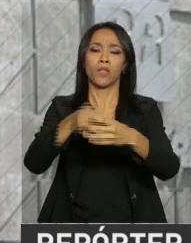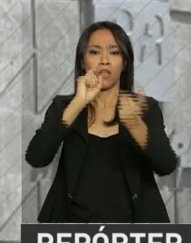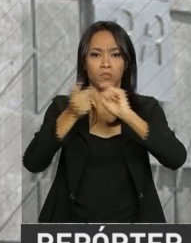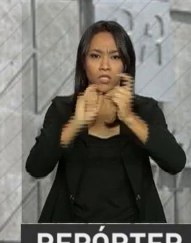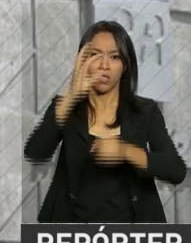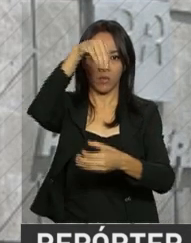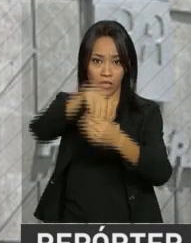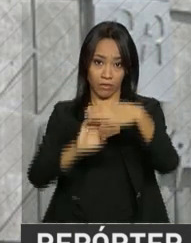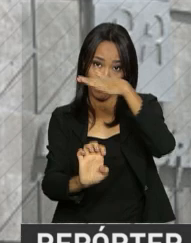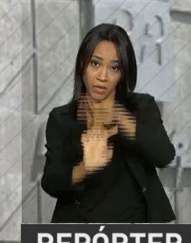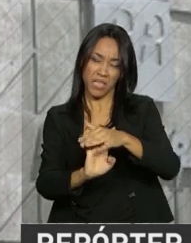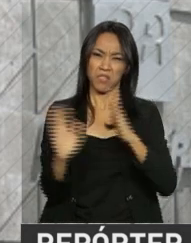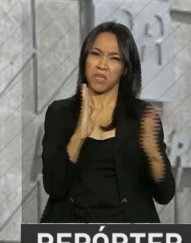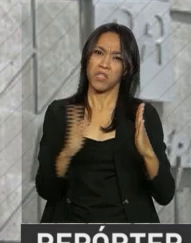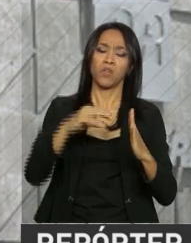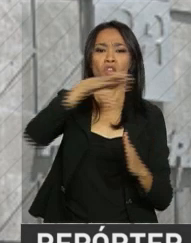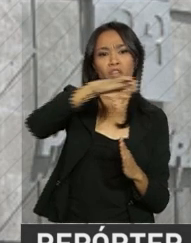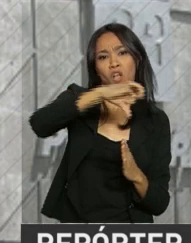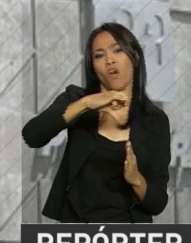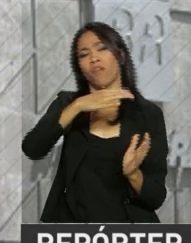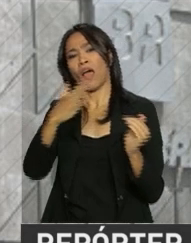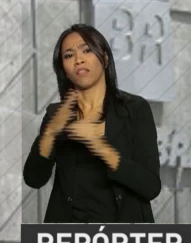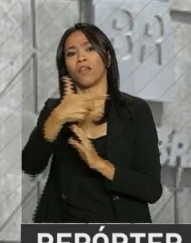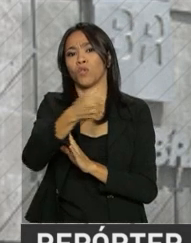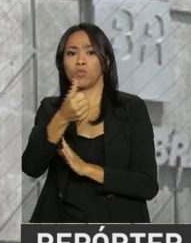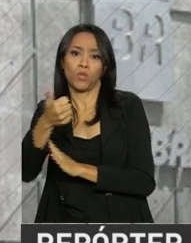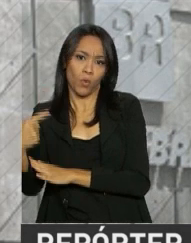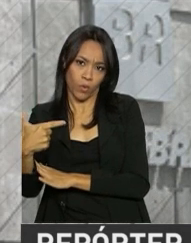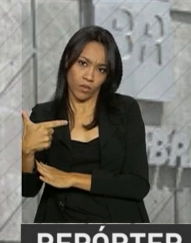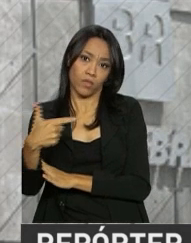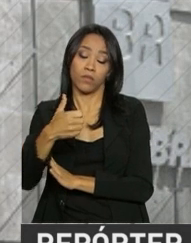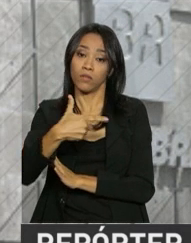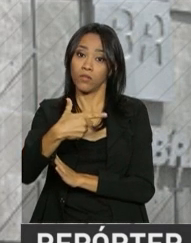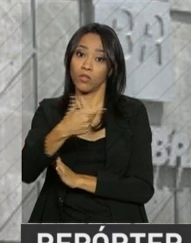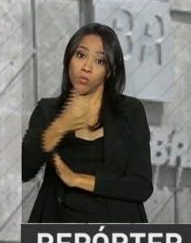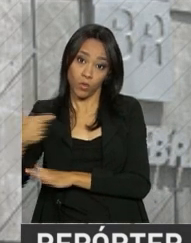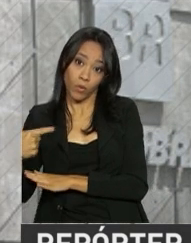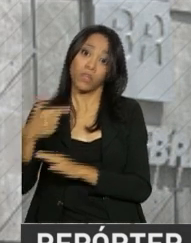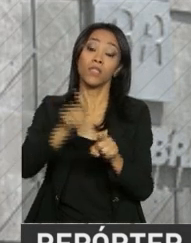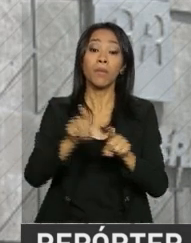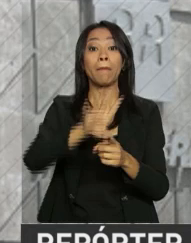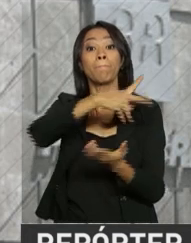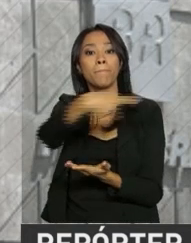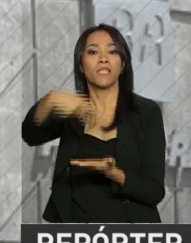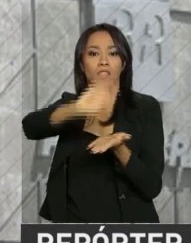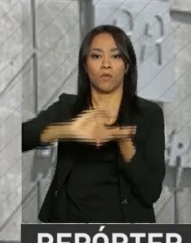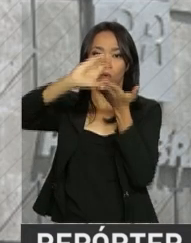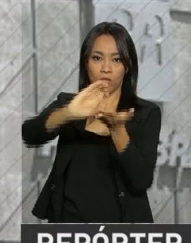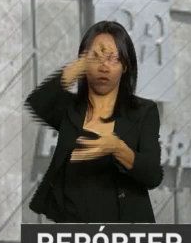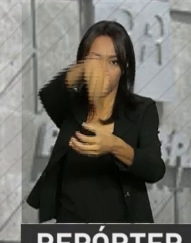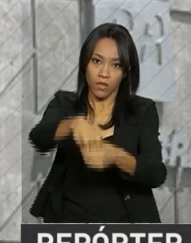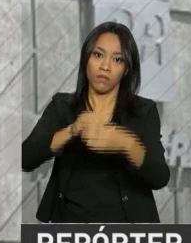Petrobras entre 1999 e 2002 e presidente do conselho a partir de março de 2002 foi com